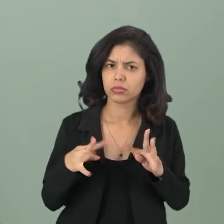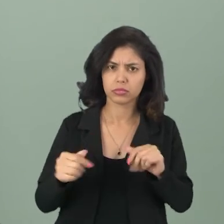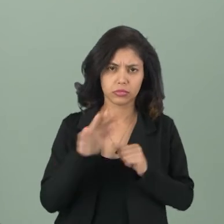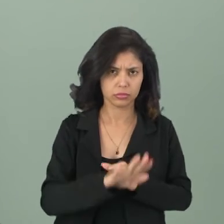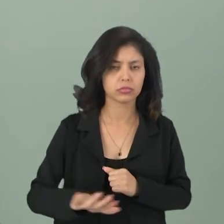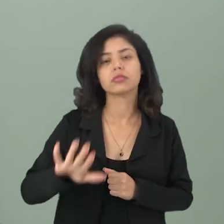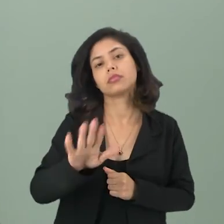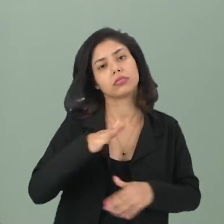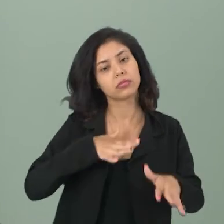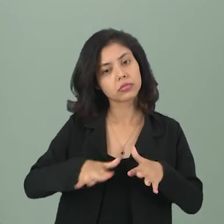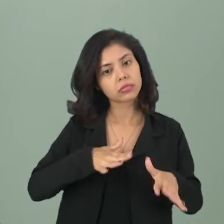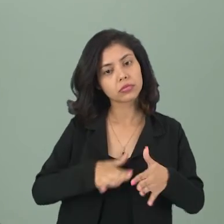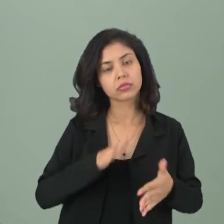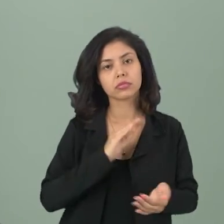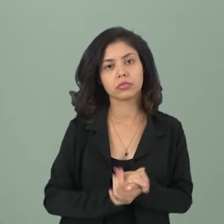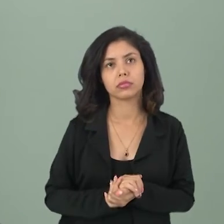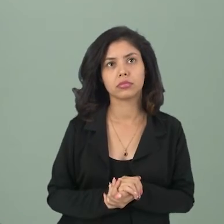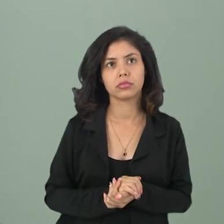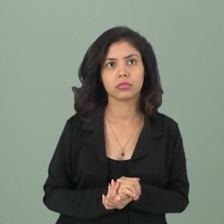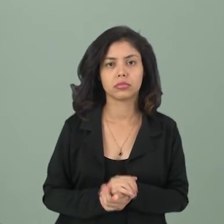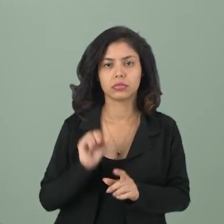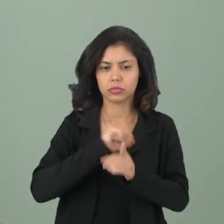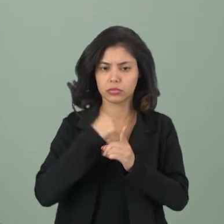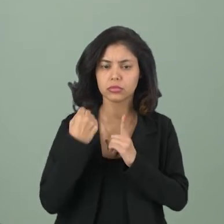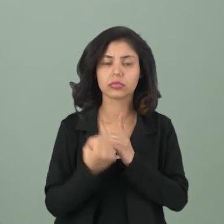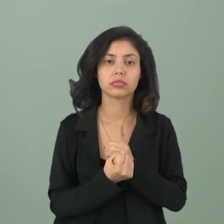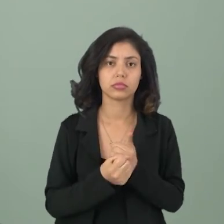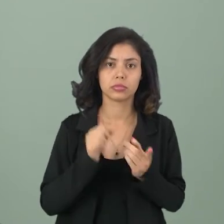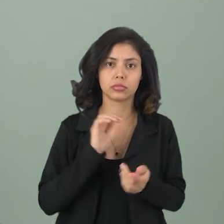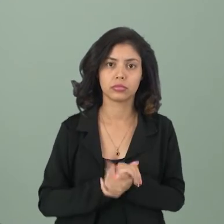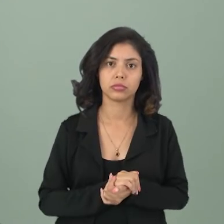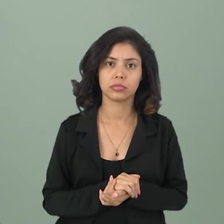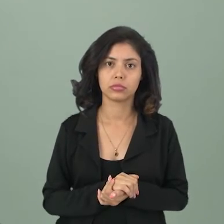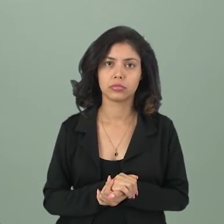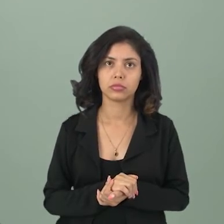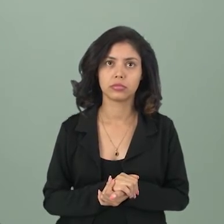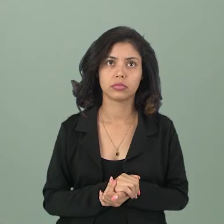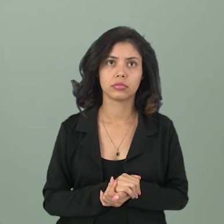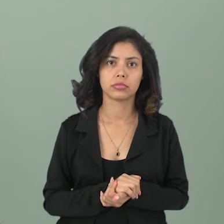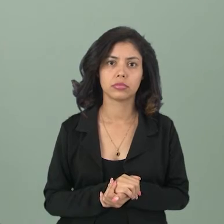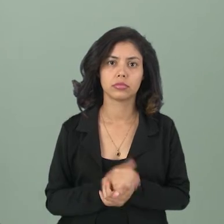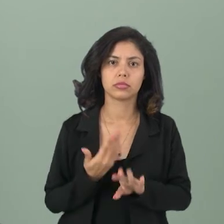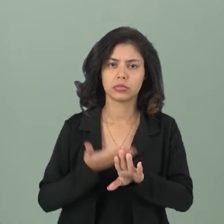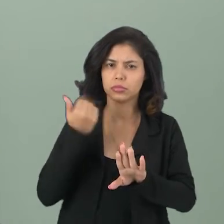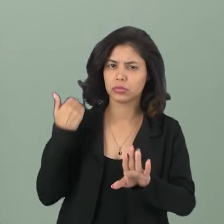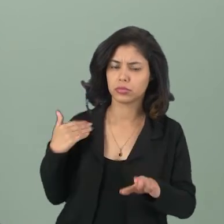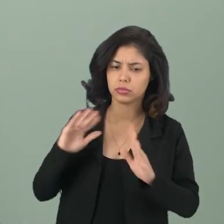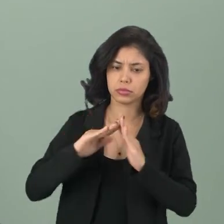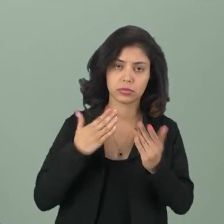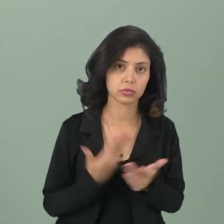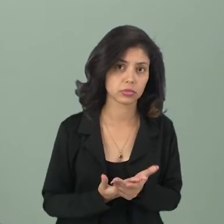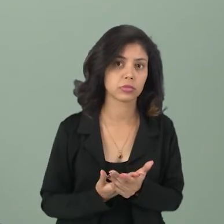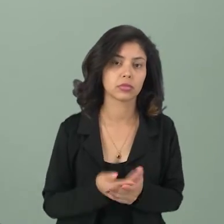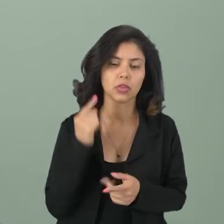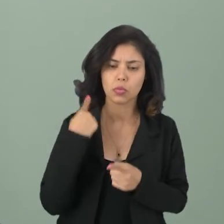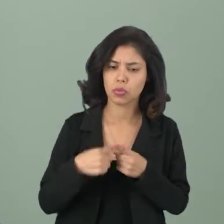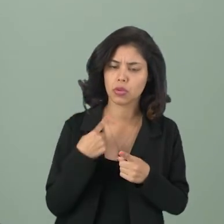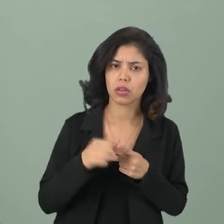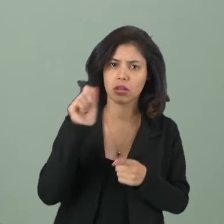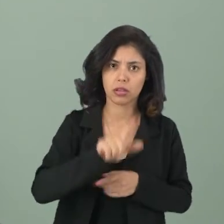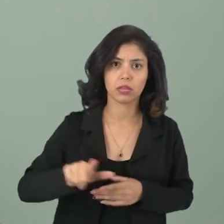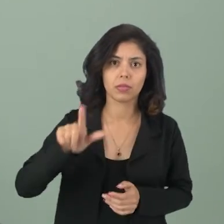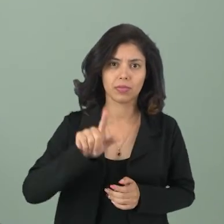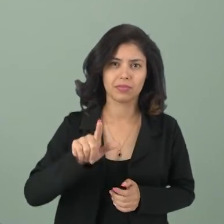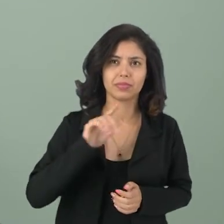trabalhar todo uma questão aí mover todo uma questão mesmo social né Essa questão da época as escolas literárias o porquê